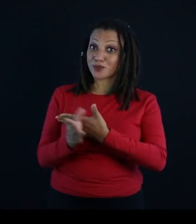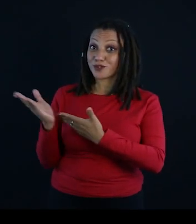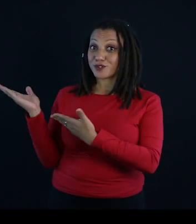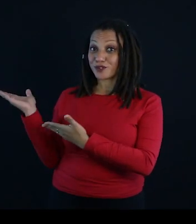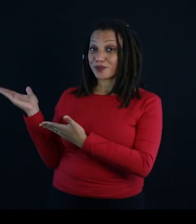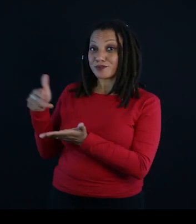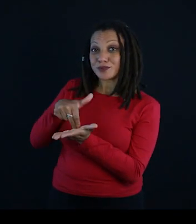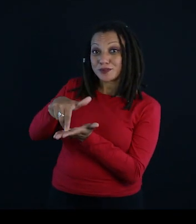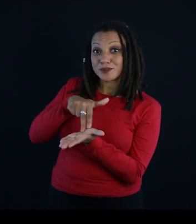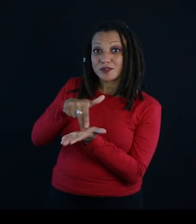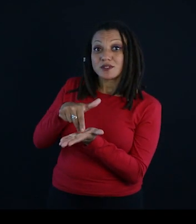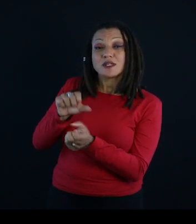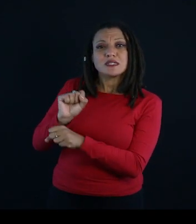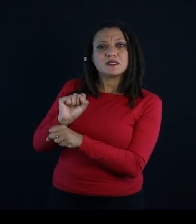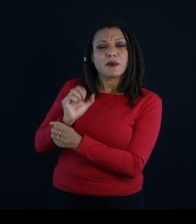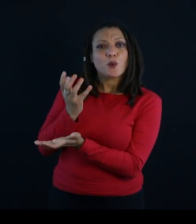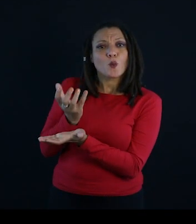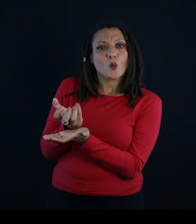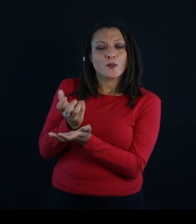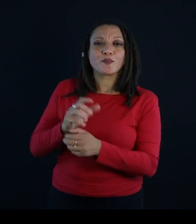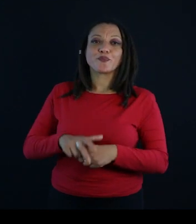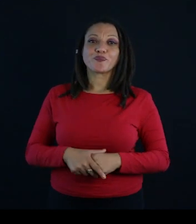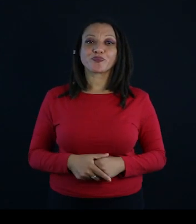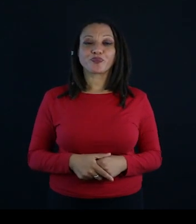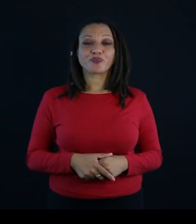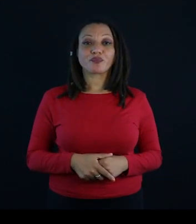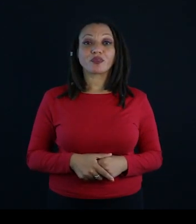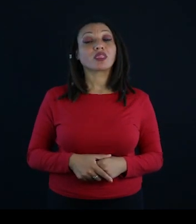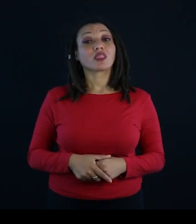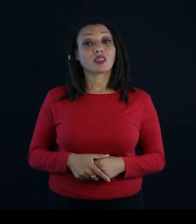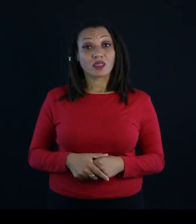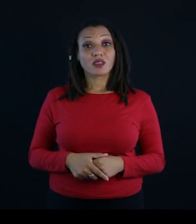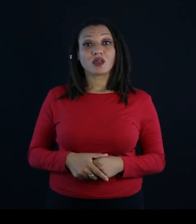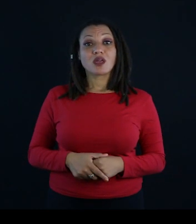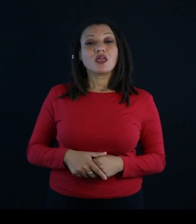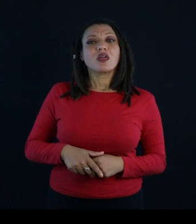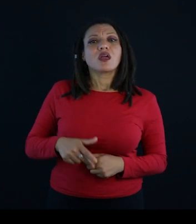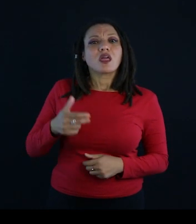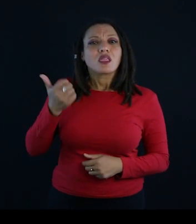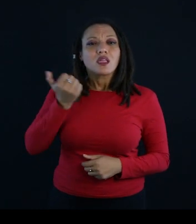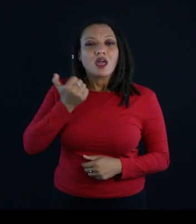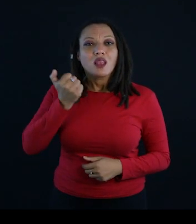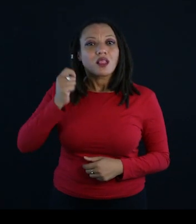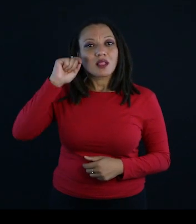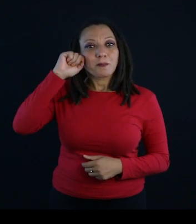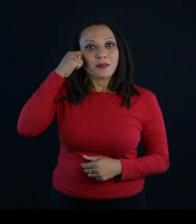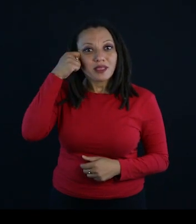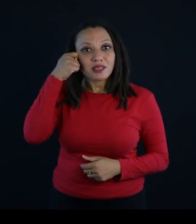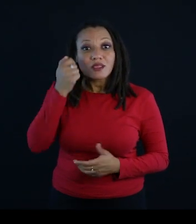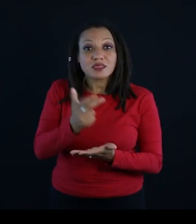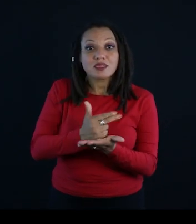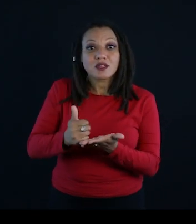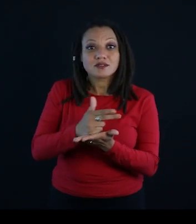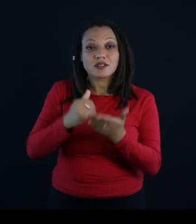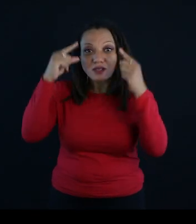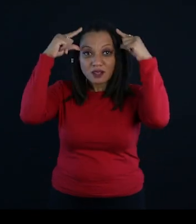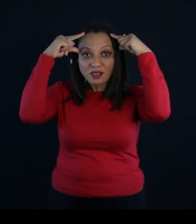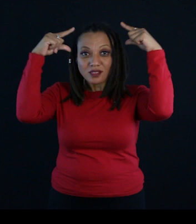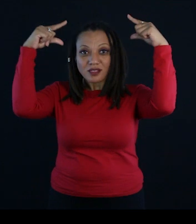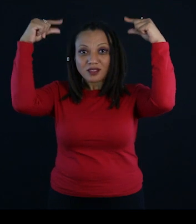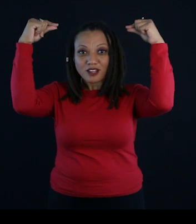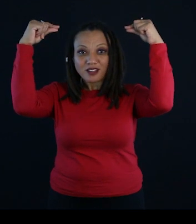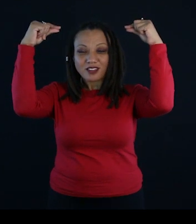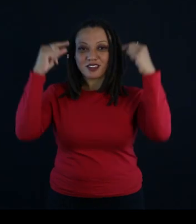Bom, então tá aqui, enquanto tá secando, a gente vai fazer com uma canetinha preta uns pequenos detalhes, tipo a orelhinha